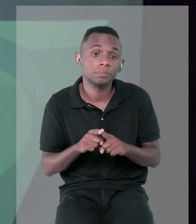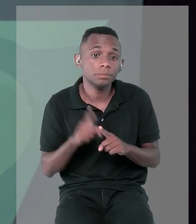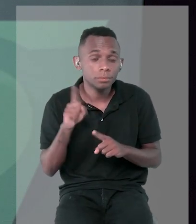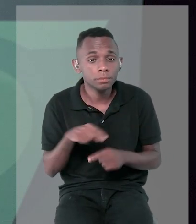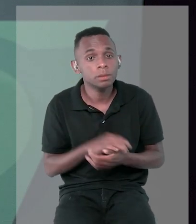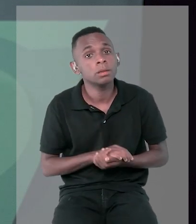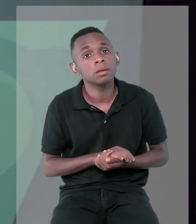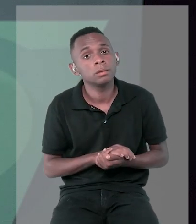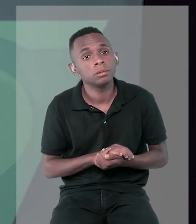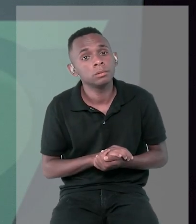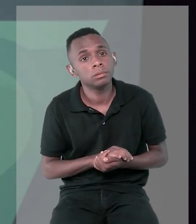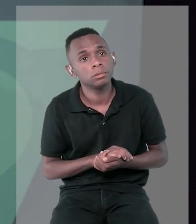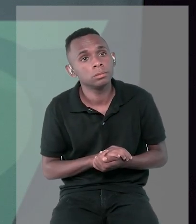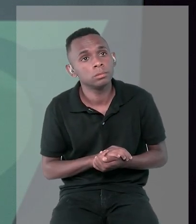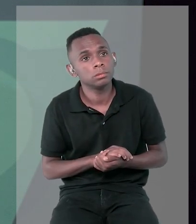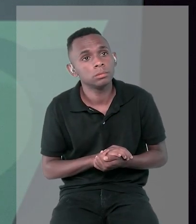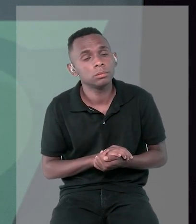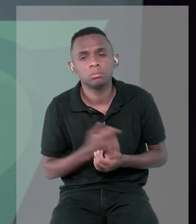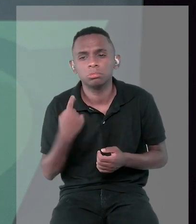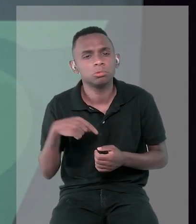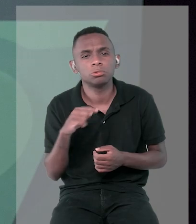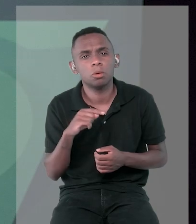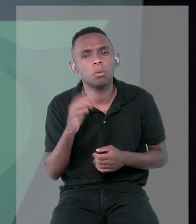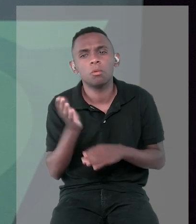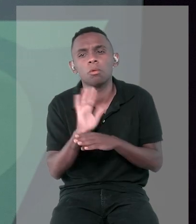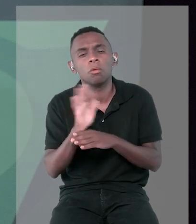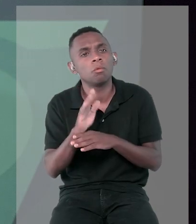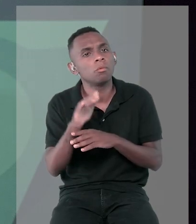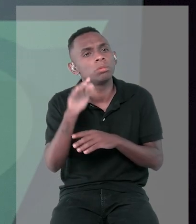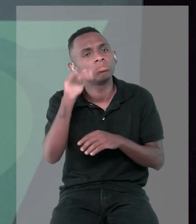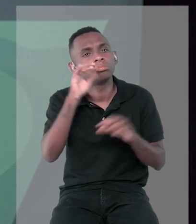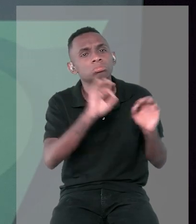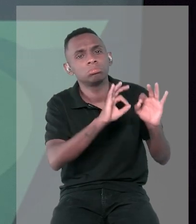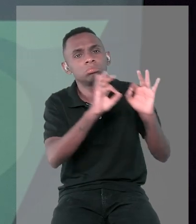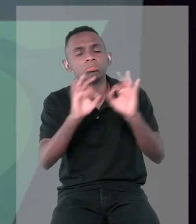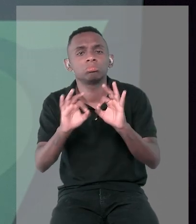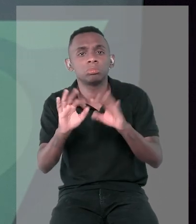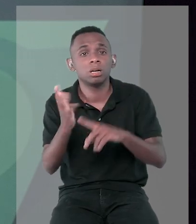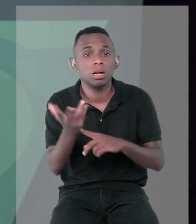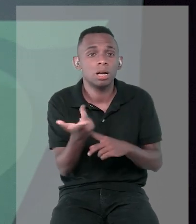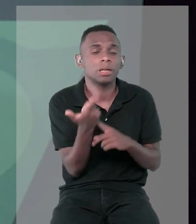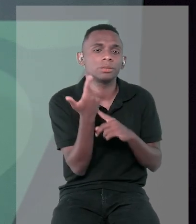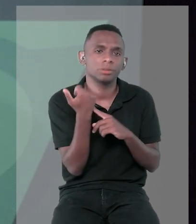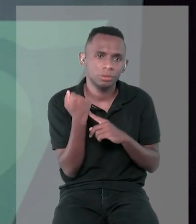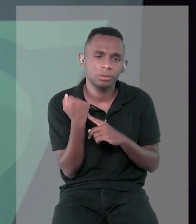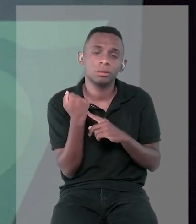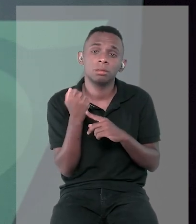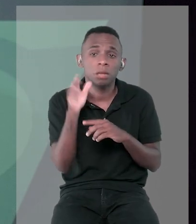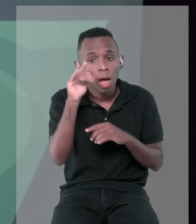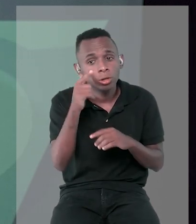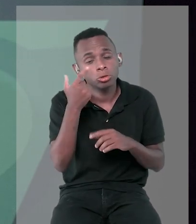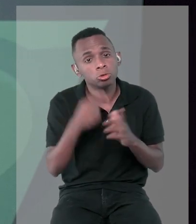É um filme que a gente não vê normalmente, porque é um filme de arte. É aquele filme que você viu